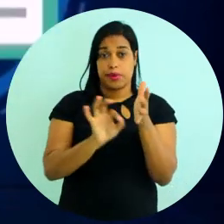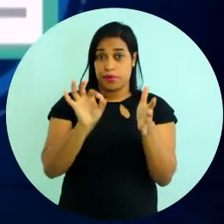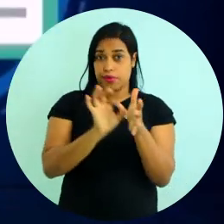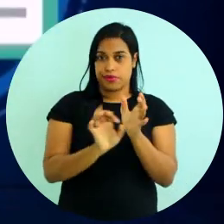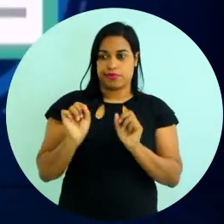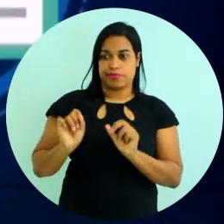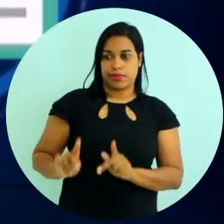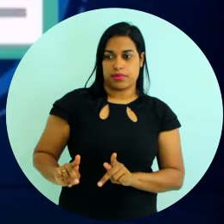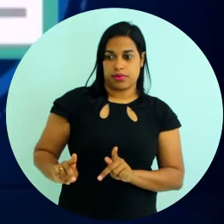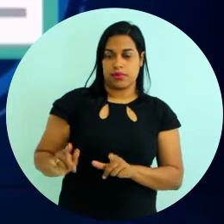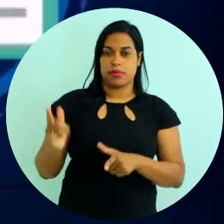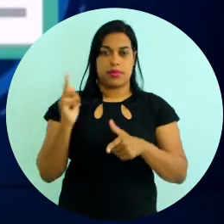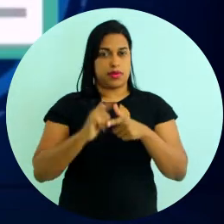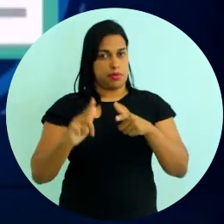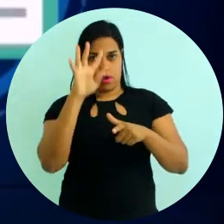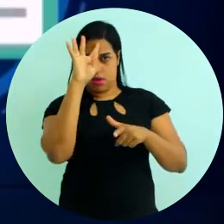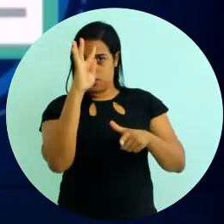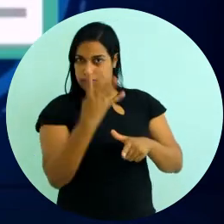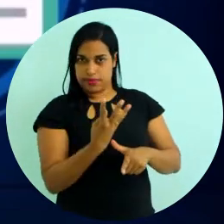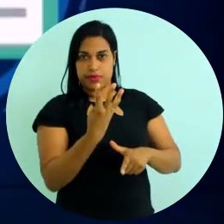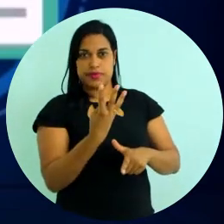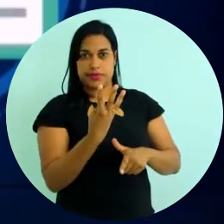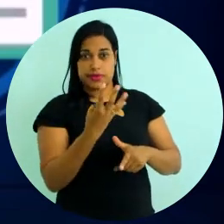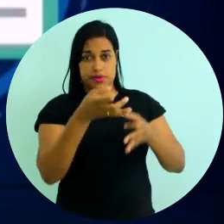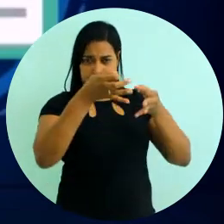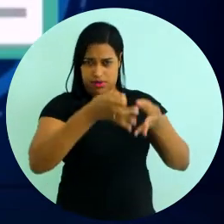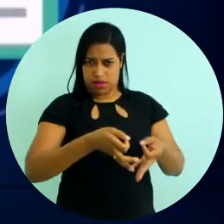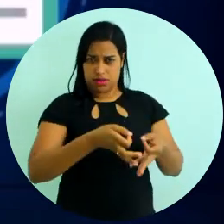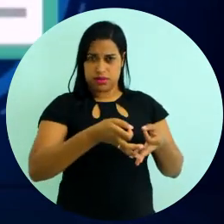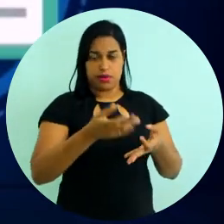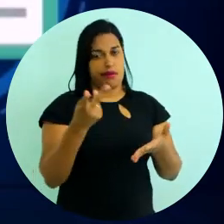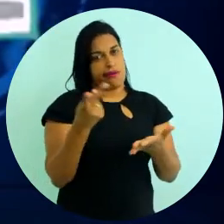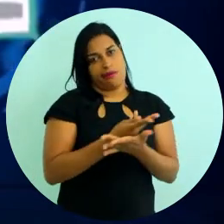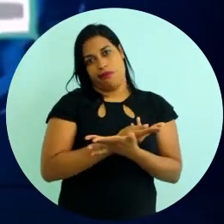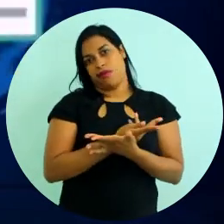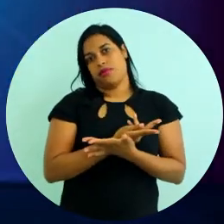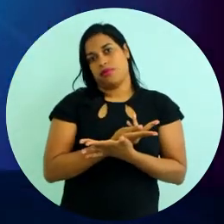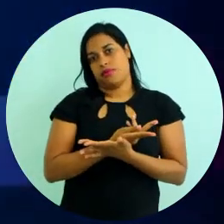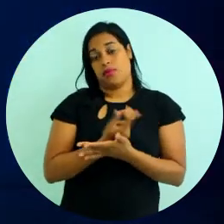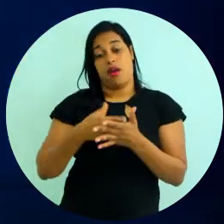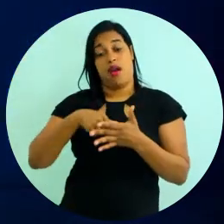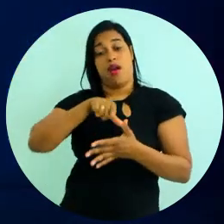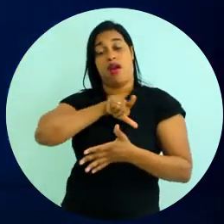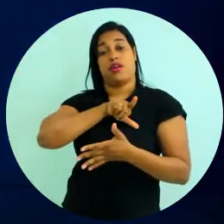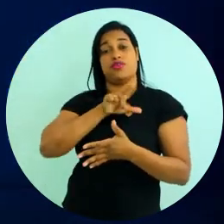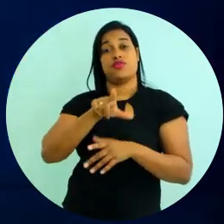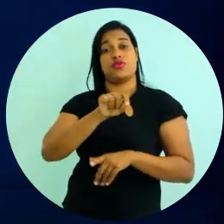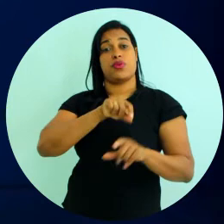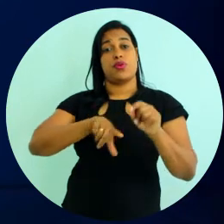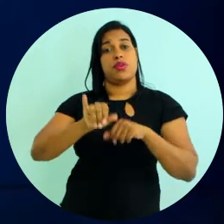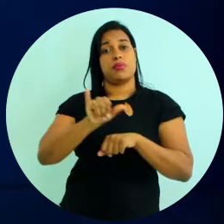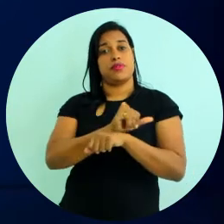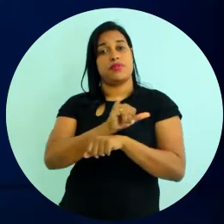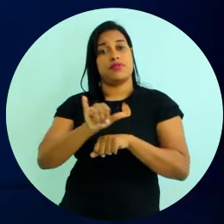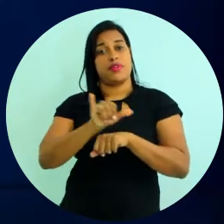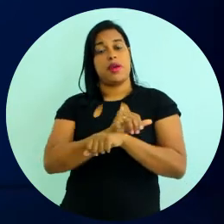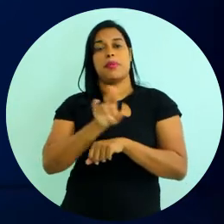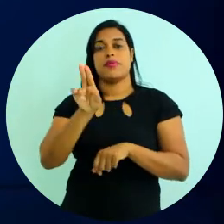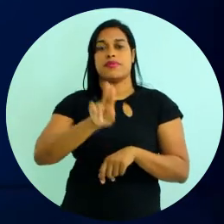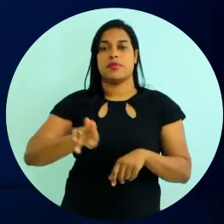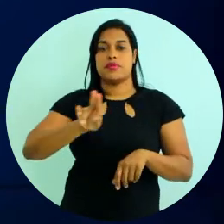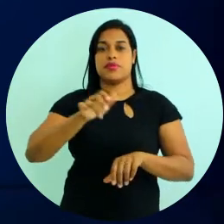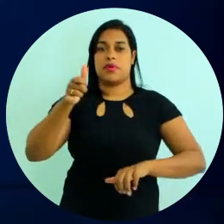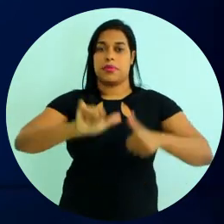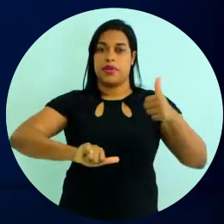para corrigir e pronto. Problema resolvido? Certo? Errado. Antes de escolhermos a ferramenta